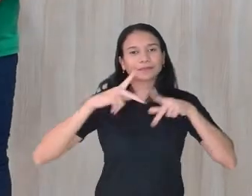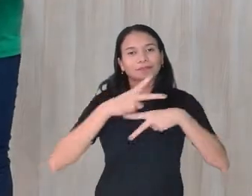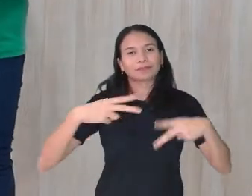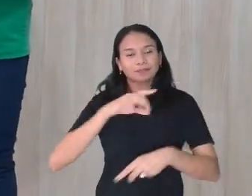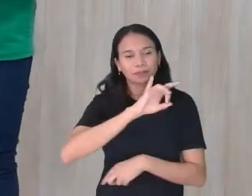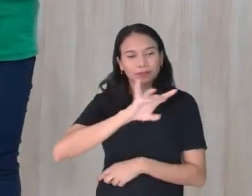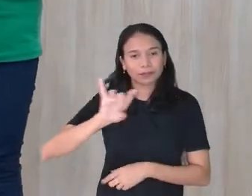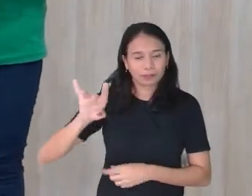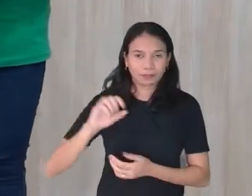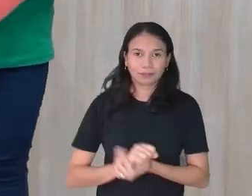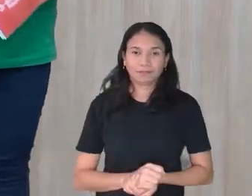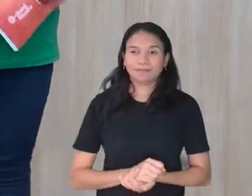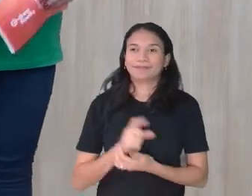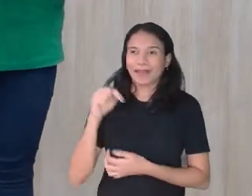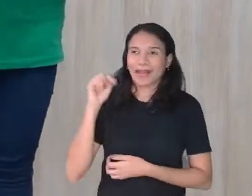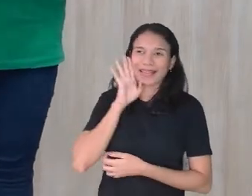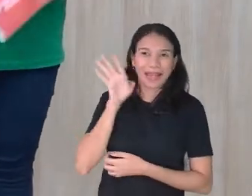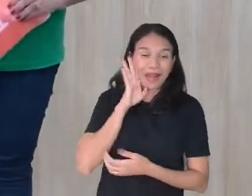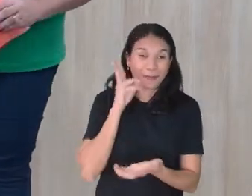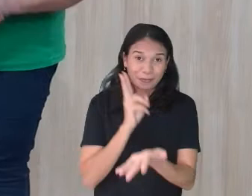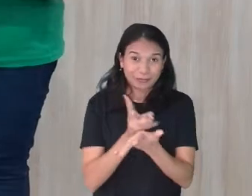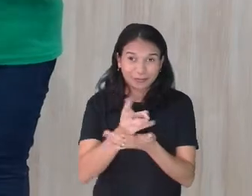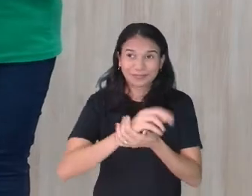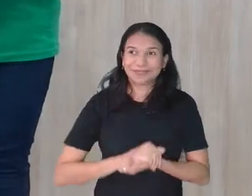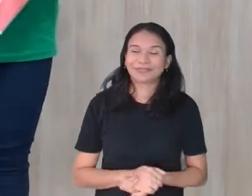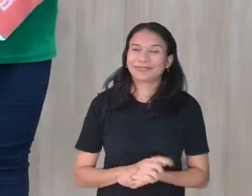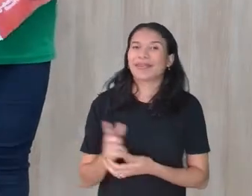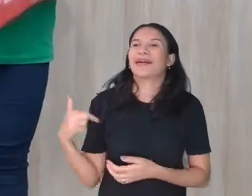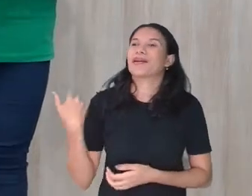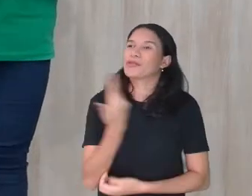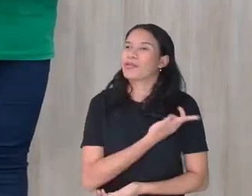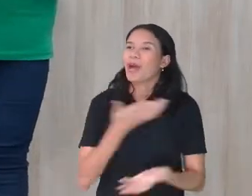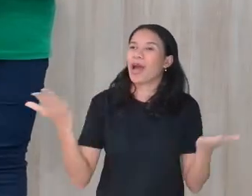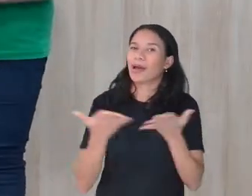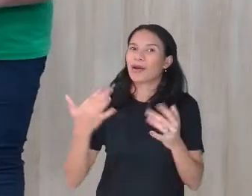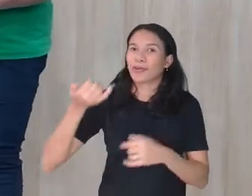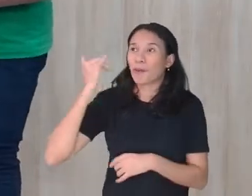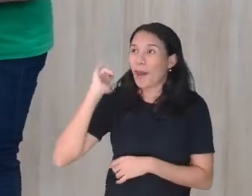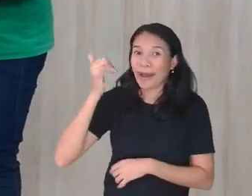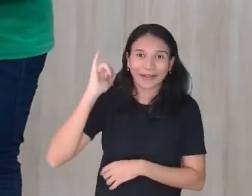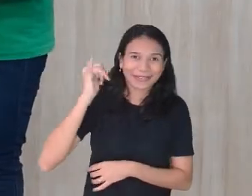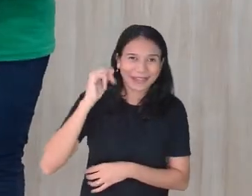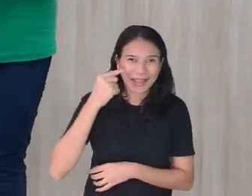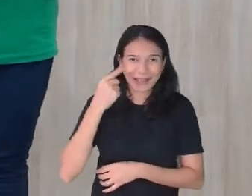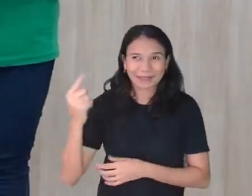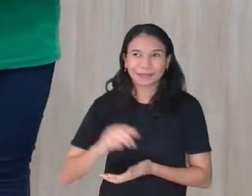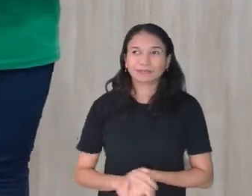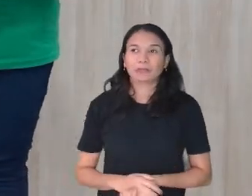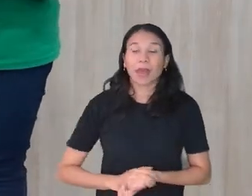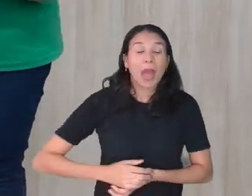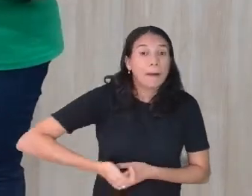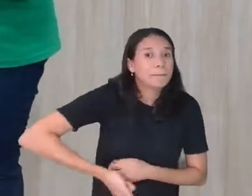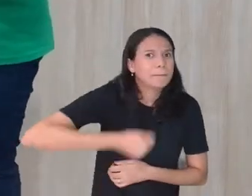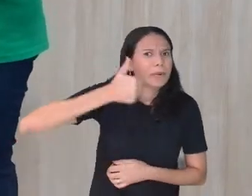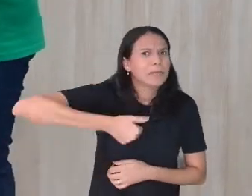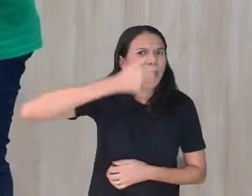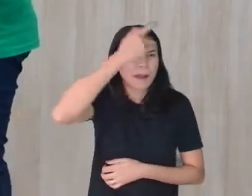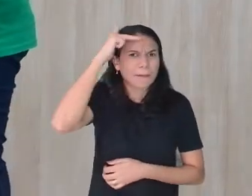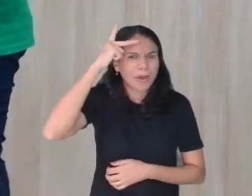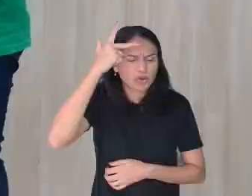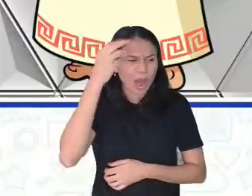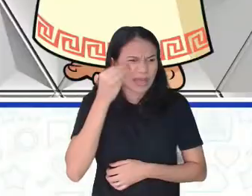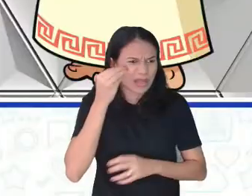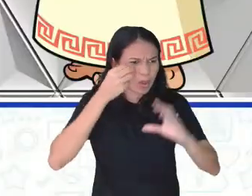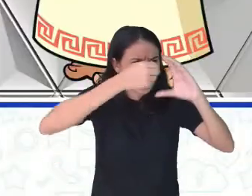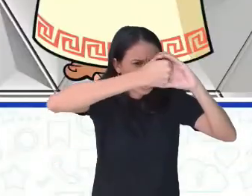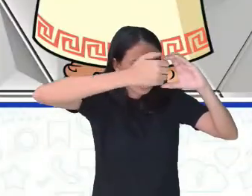cada um desses. Muito legal, mas vamos lá, porque a gente tem agora uma historinha. A primeira pessoa que tentou